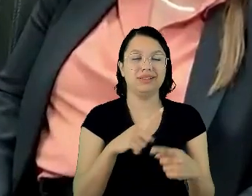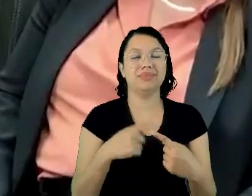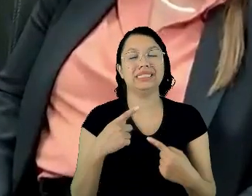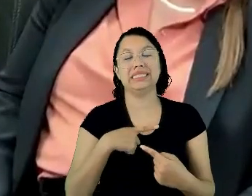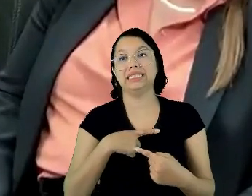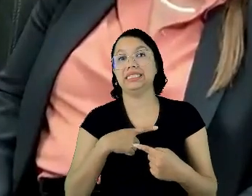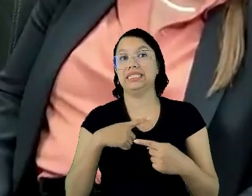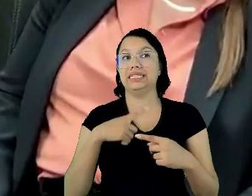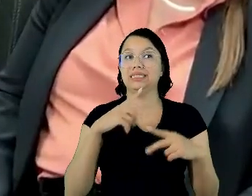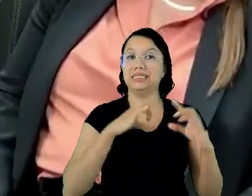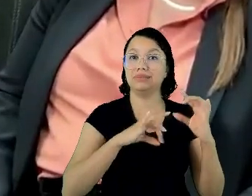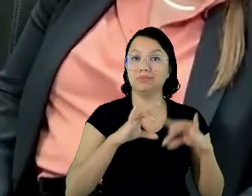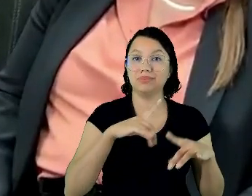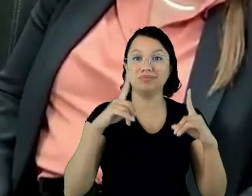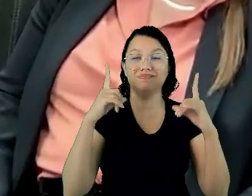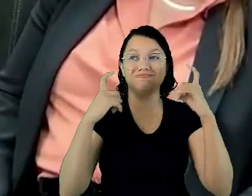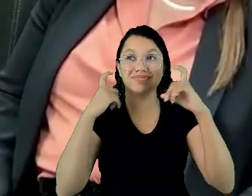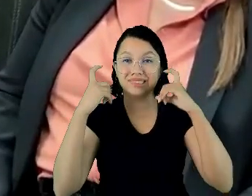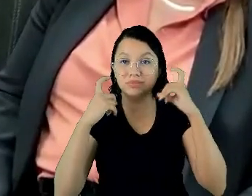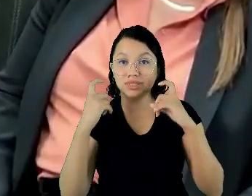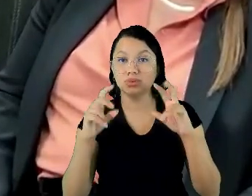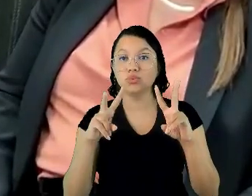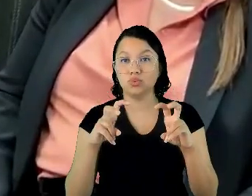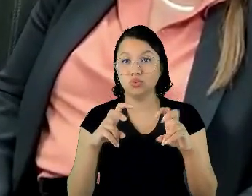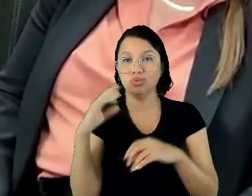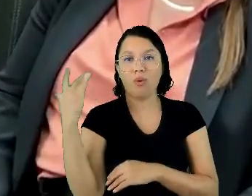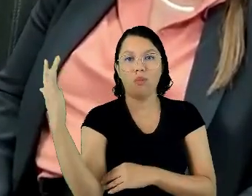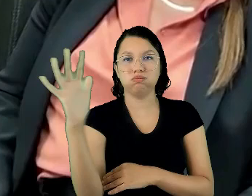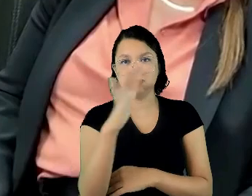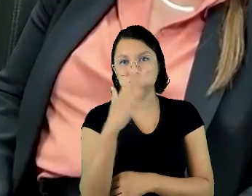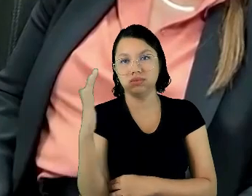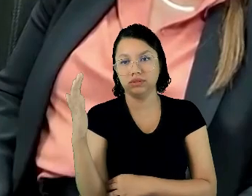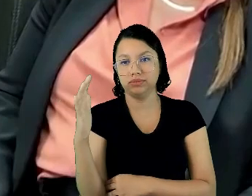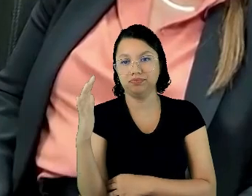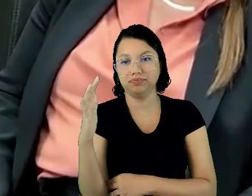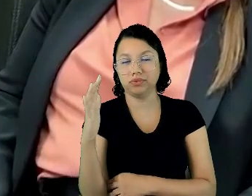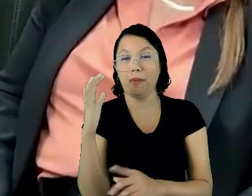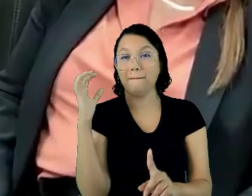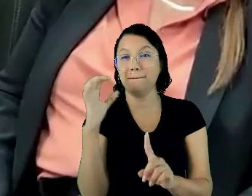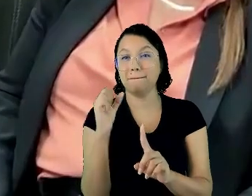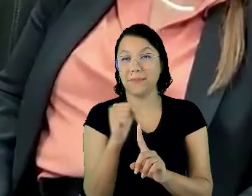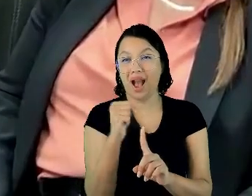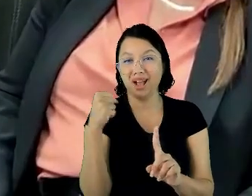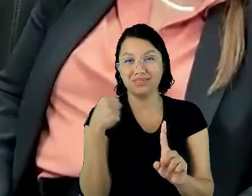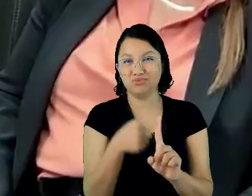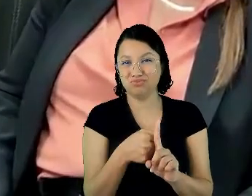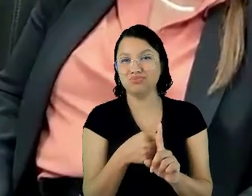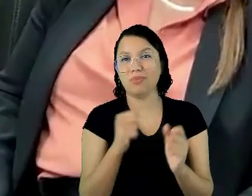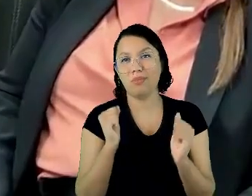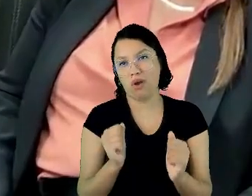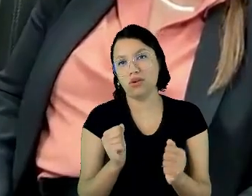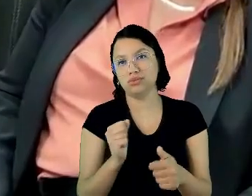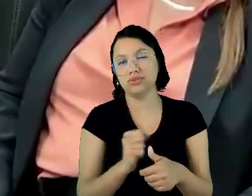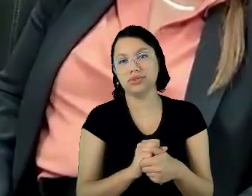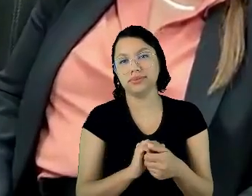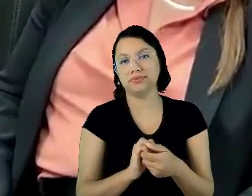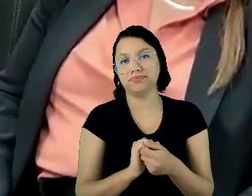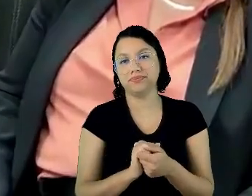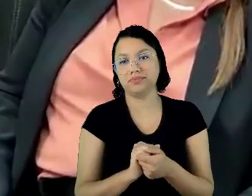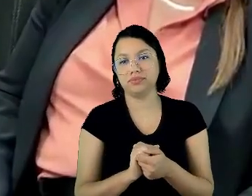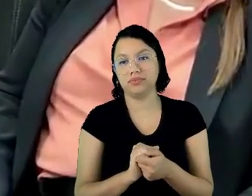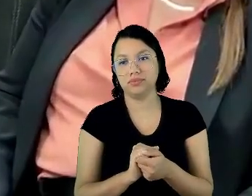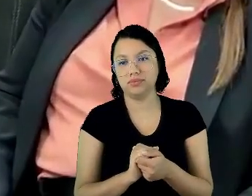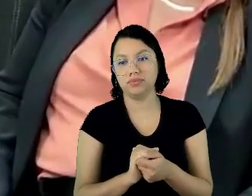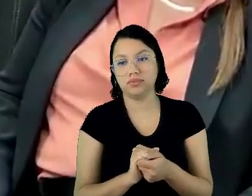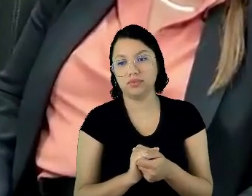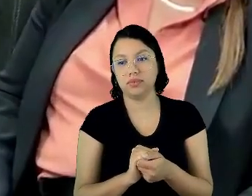meio ambiente, à questão ambiental, aos impactos que que uma obra desse tamanho pode gerar. Sempre